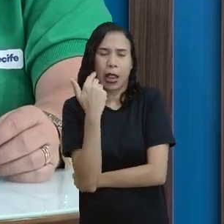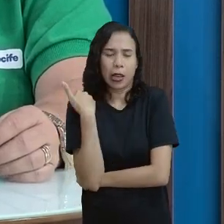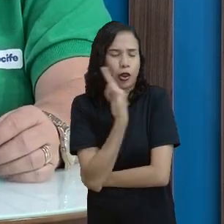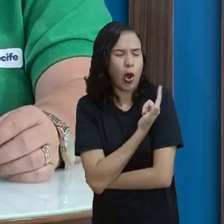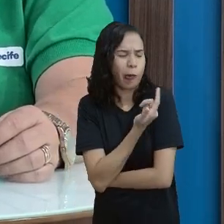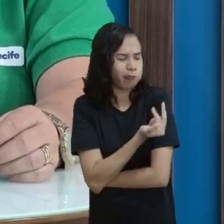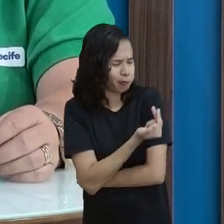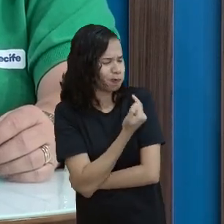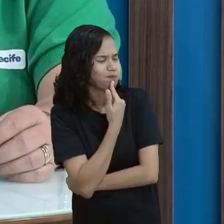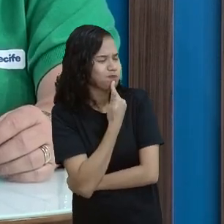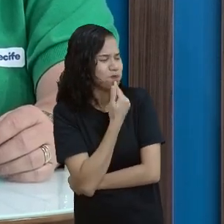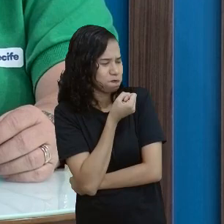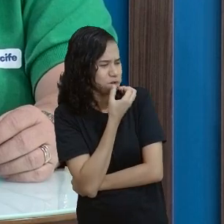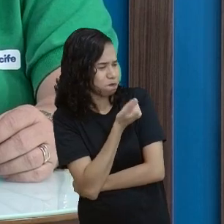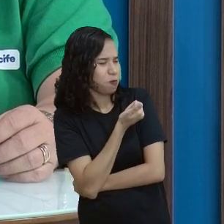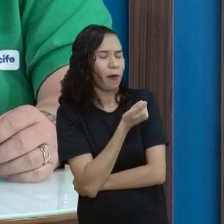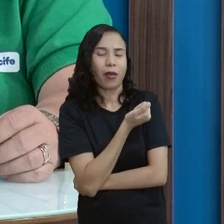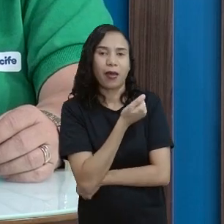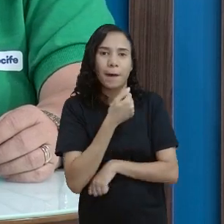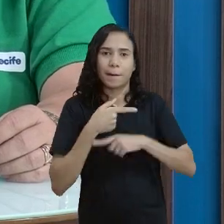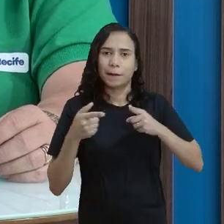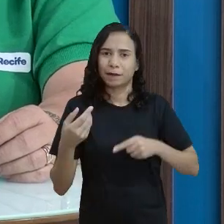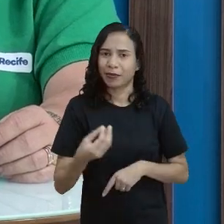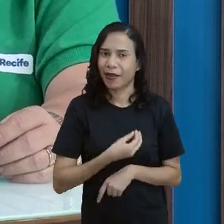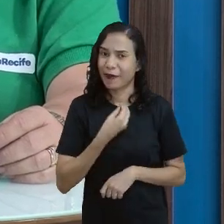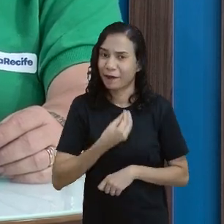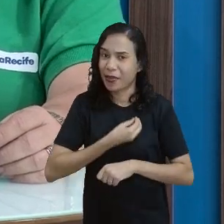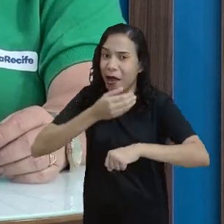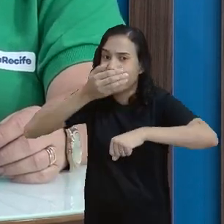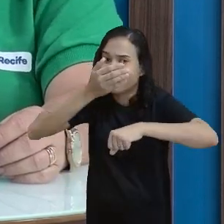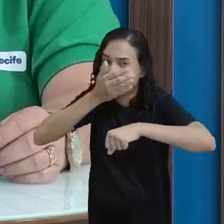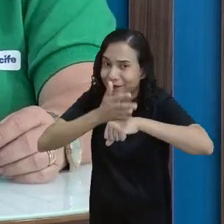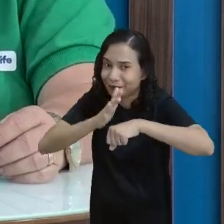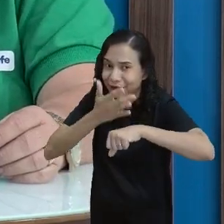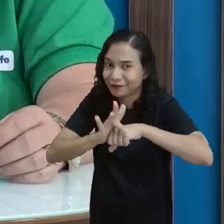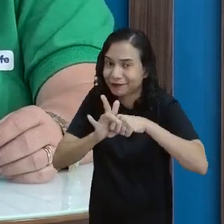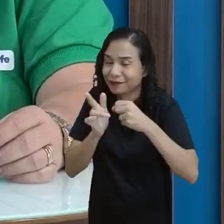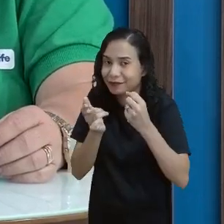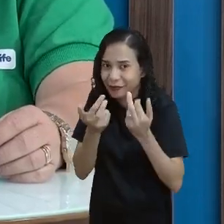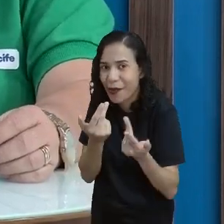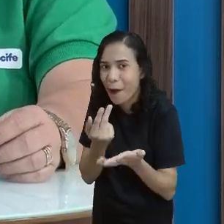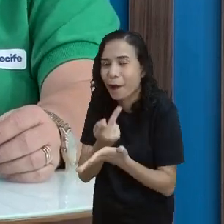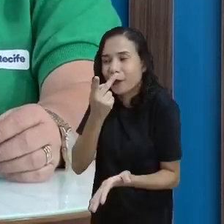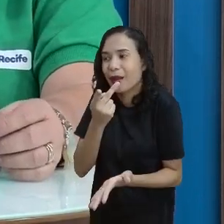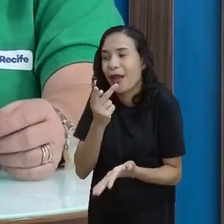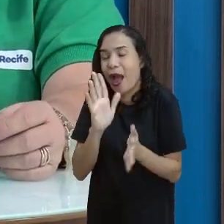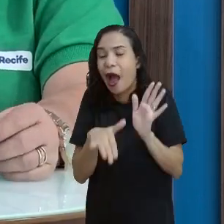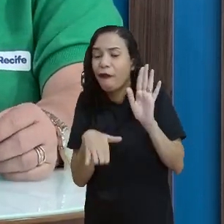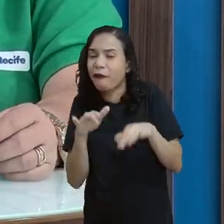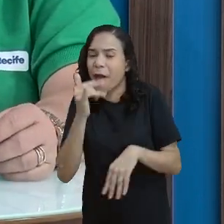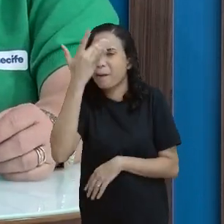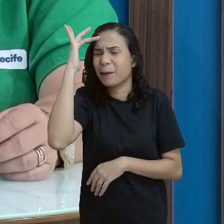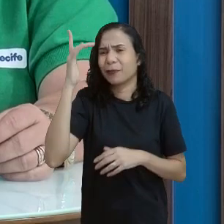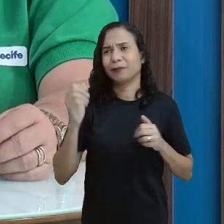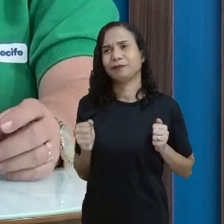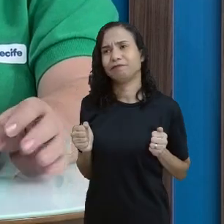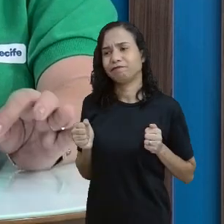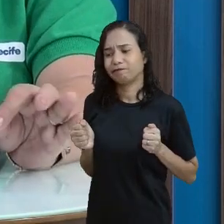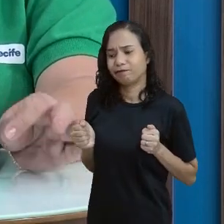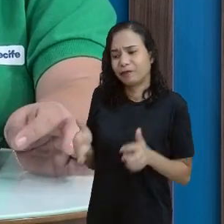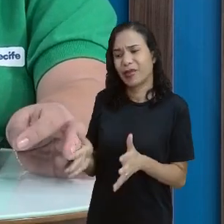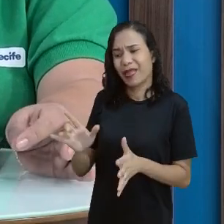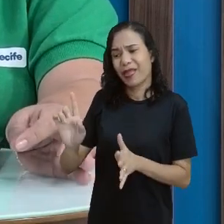gente. Pois é. Mas será que na vida real isso mesmo acontece? Porque às vezes tem pessoas que têm atitudes que